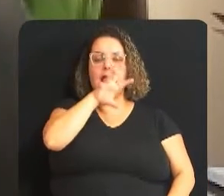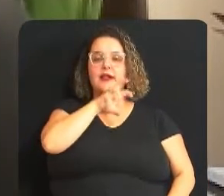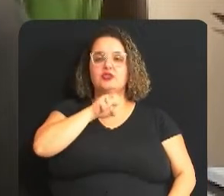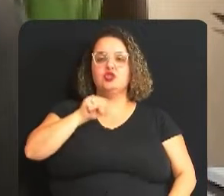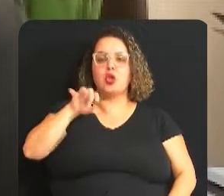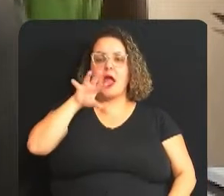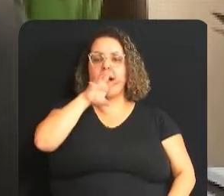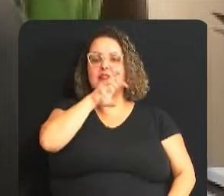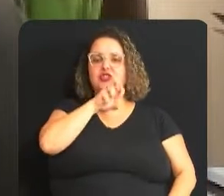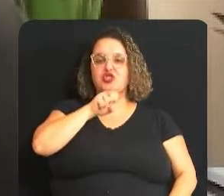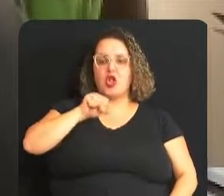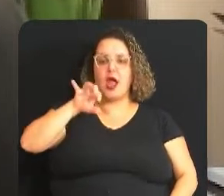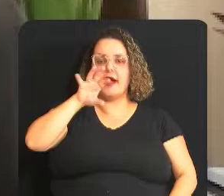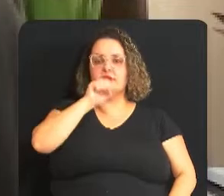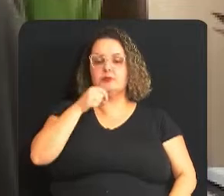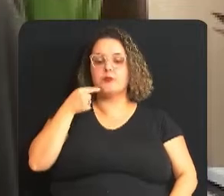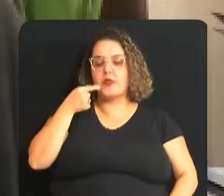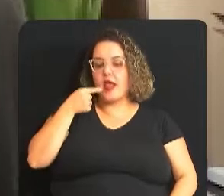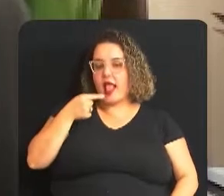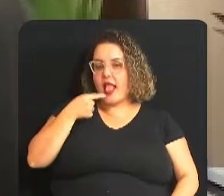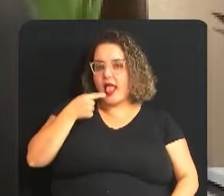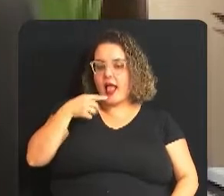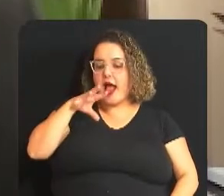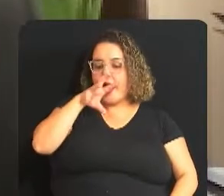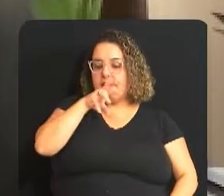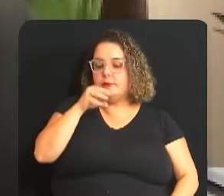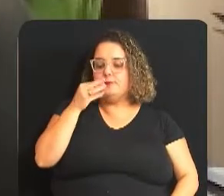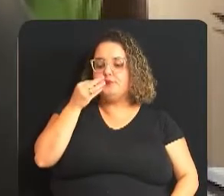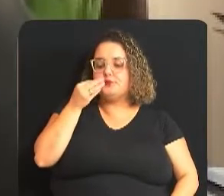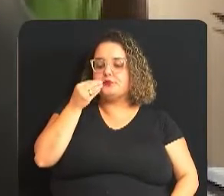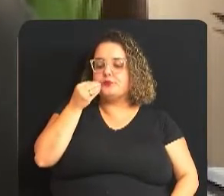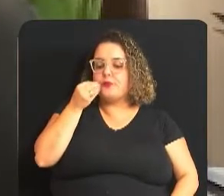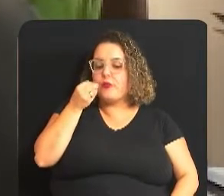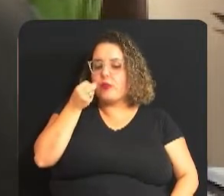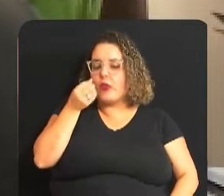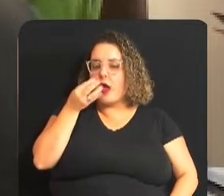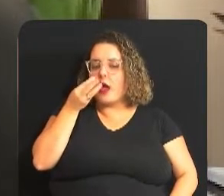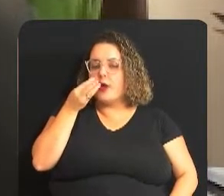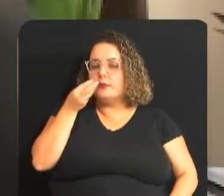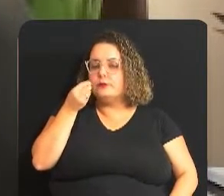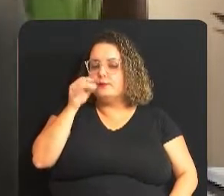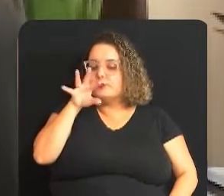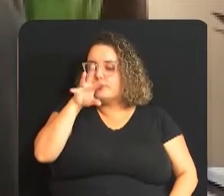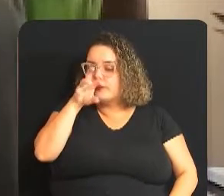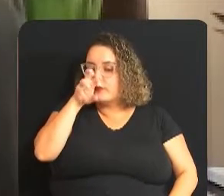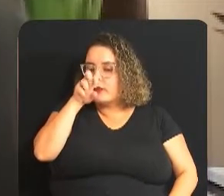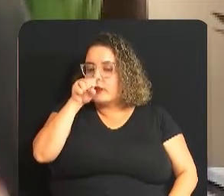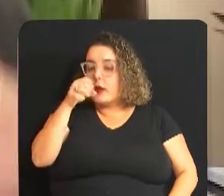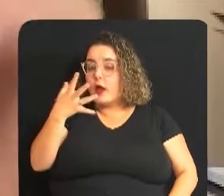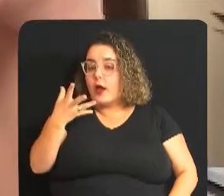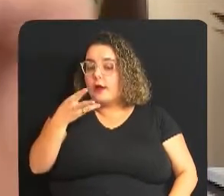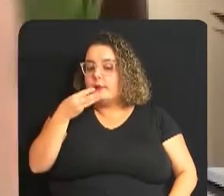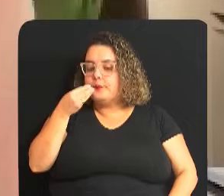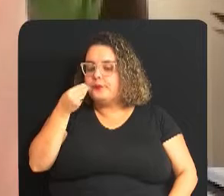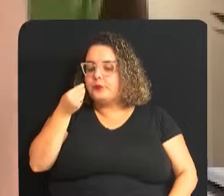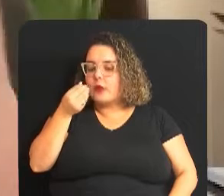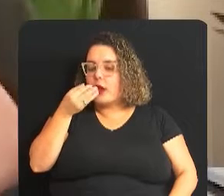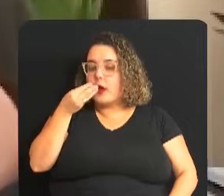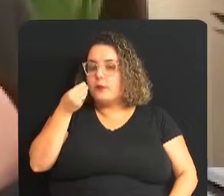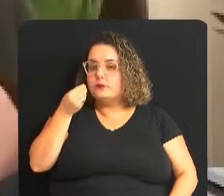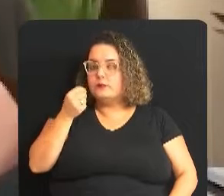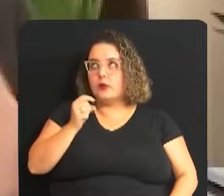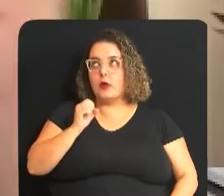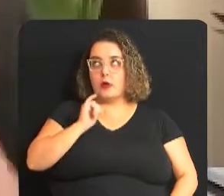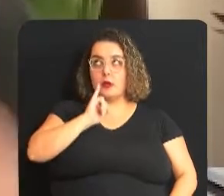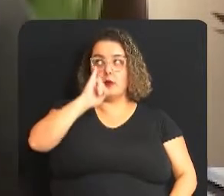da boca com a língua é sentir os sabores, os odores através do nariz e avisar o cérebro. Por